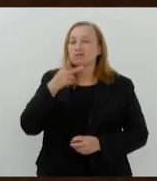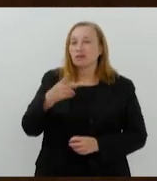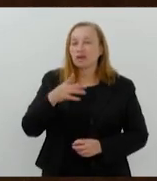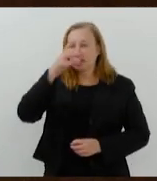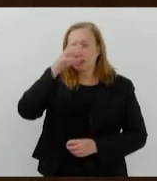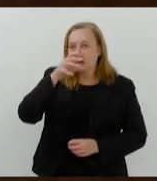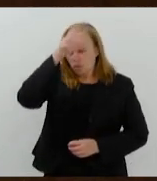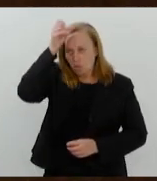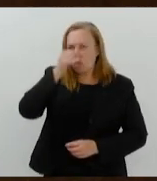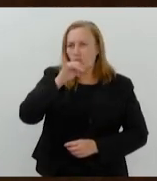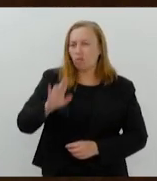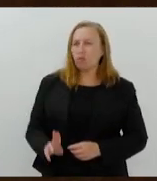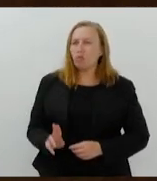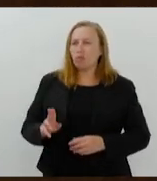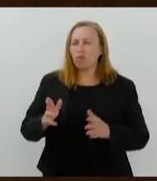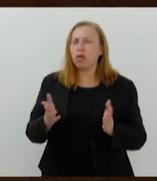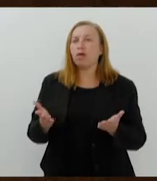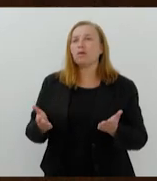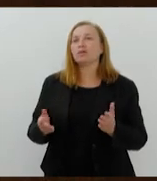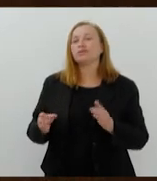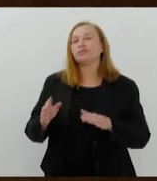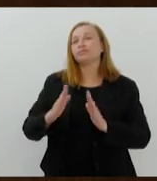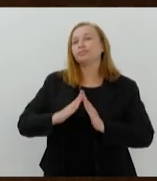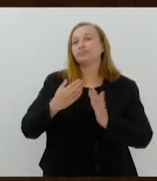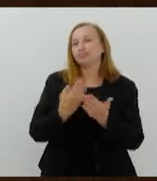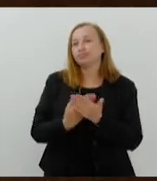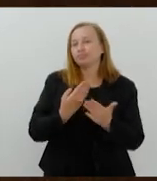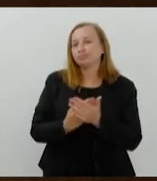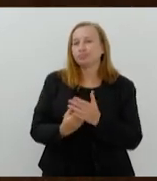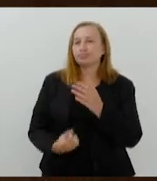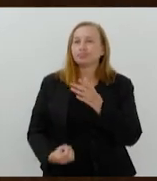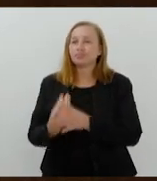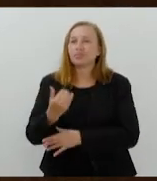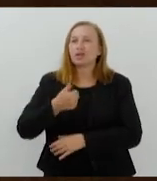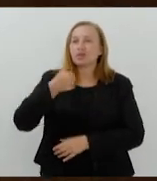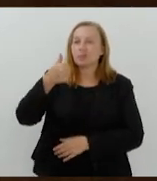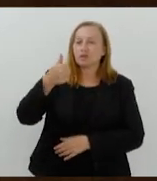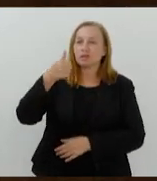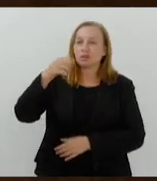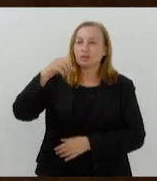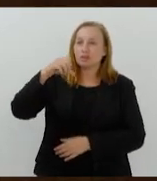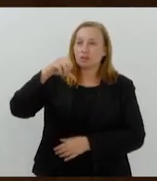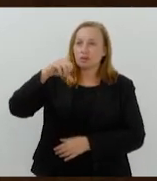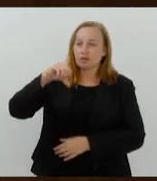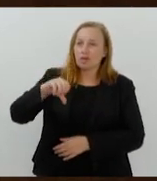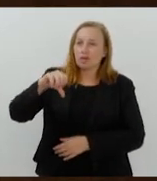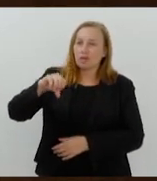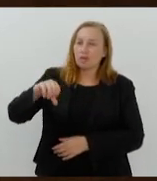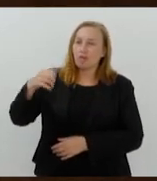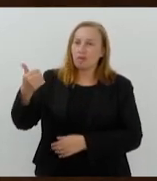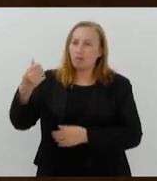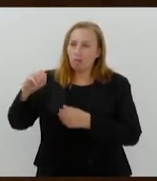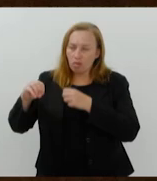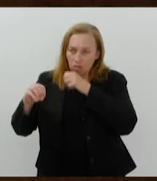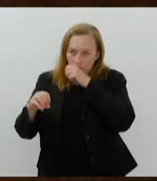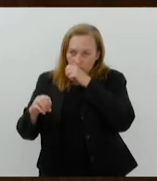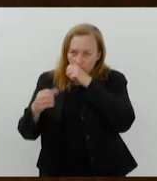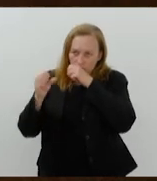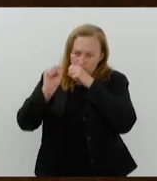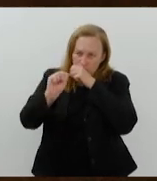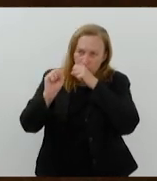que esse colégio ele foi fundado em 1990 e está há 8 anos